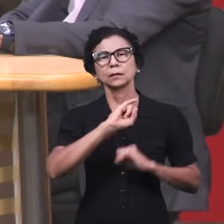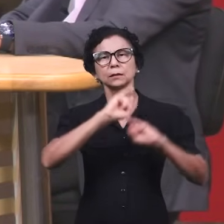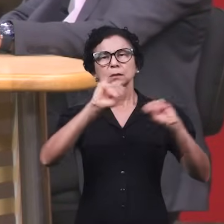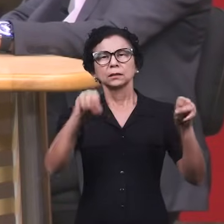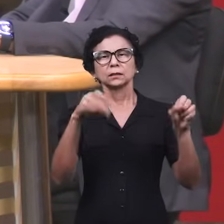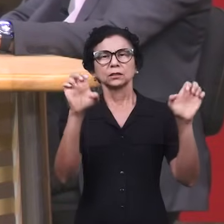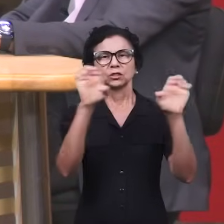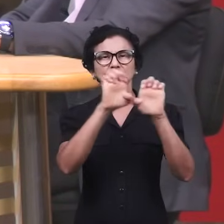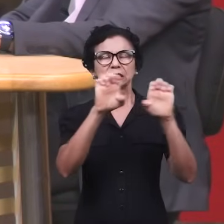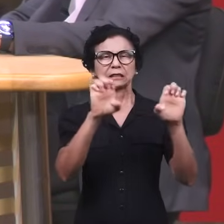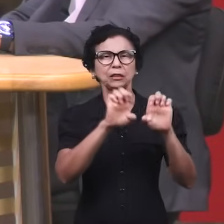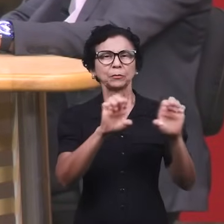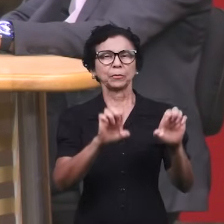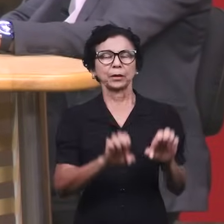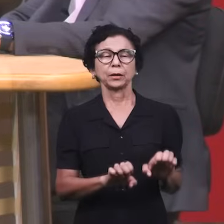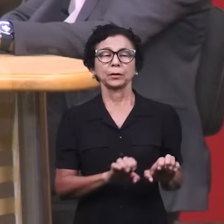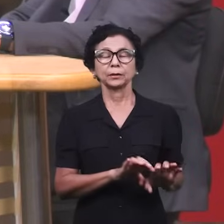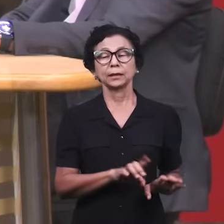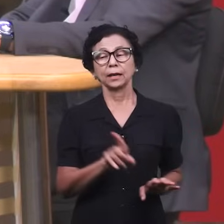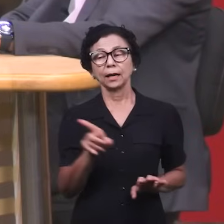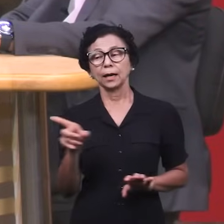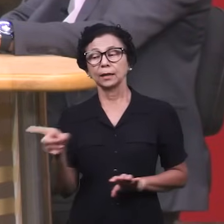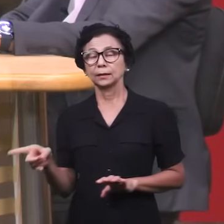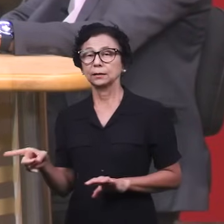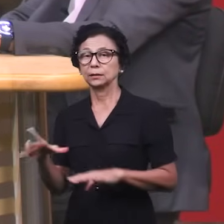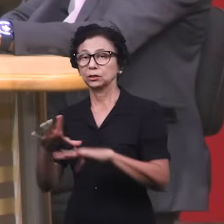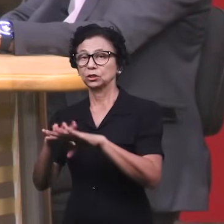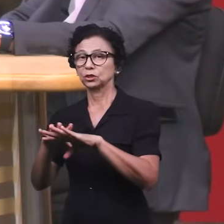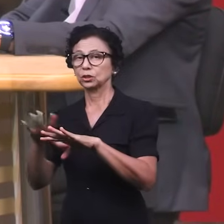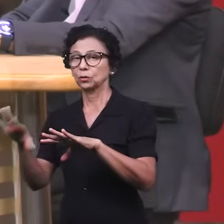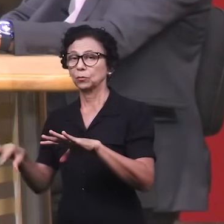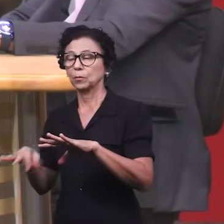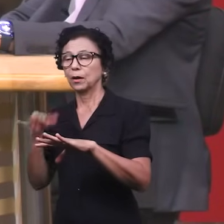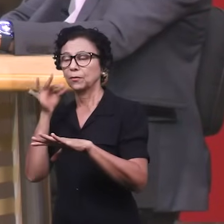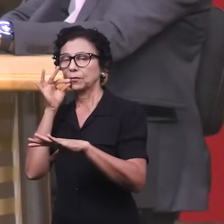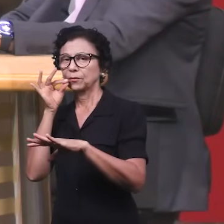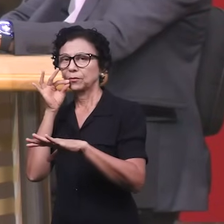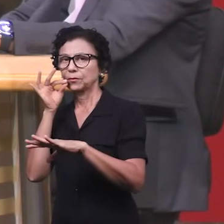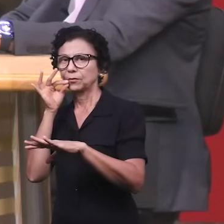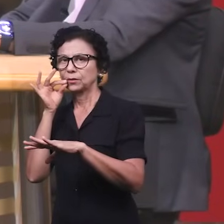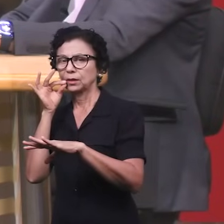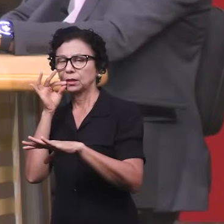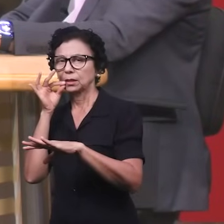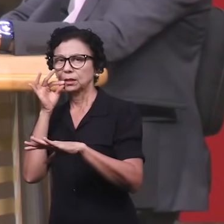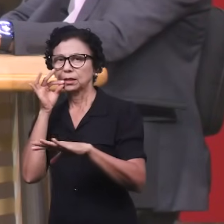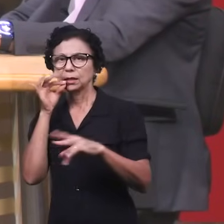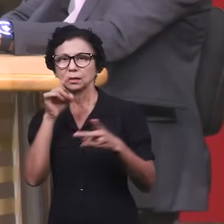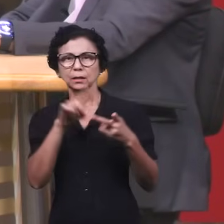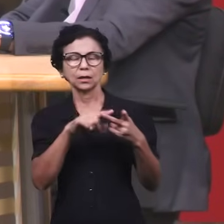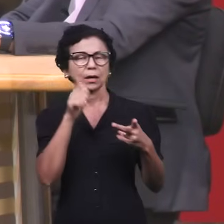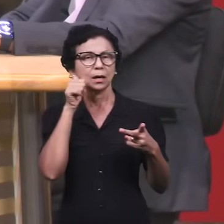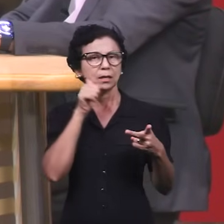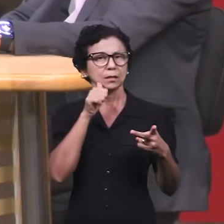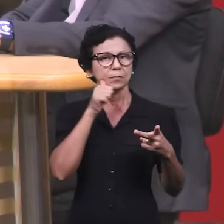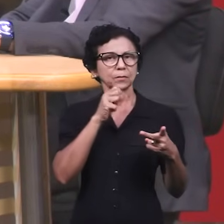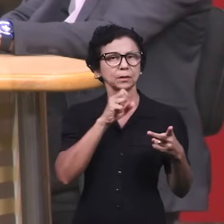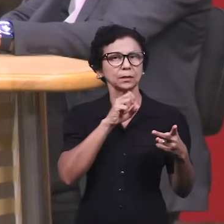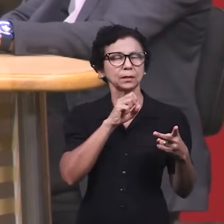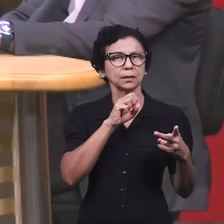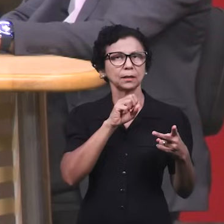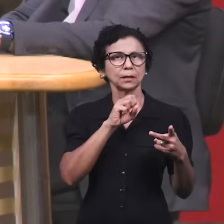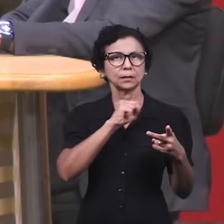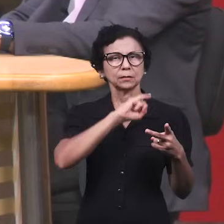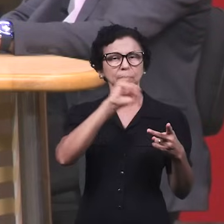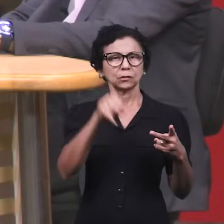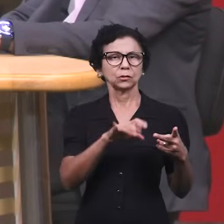sua casa né de nabot eh eh Jezabel é uma figura tão emblemática de uma forma